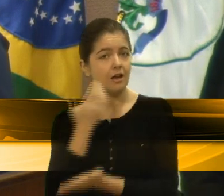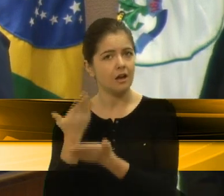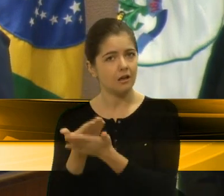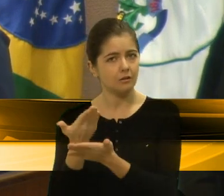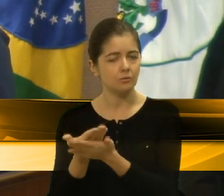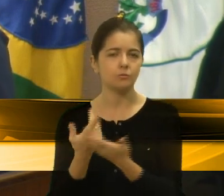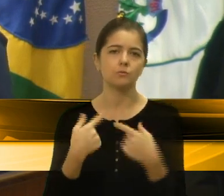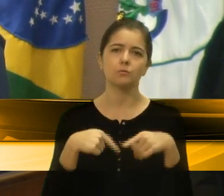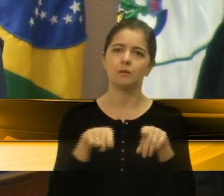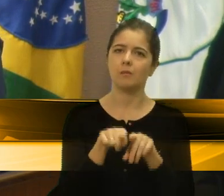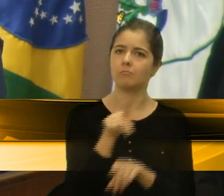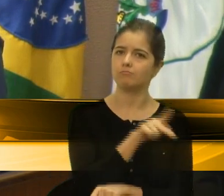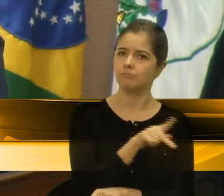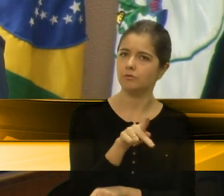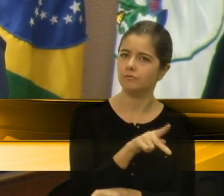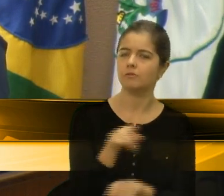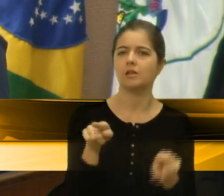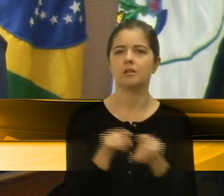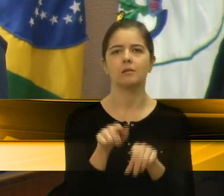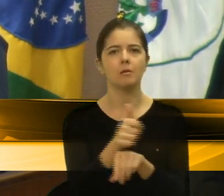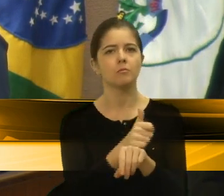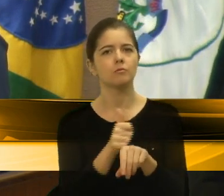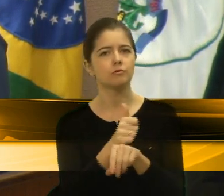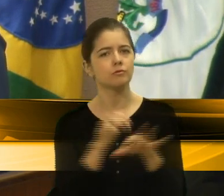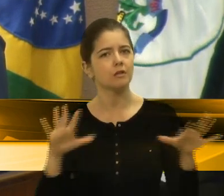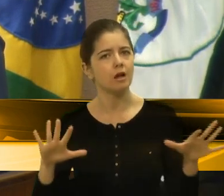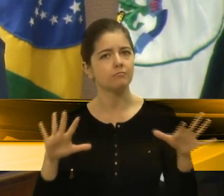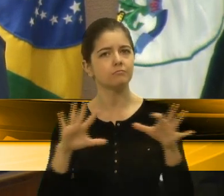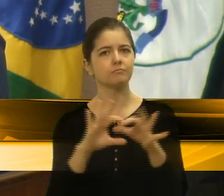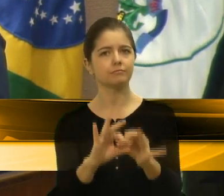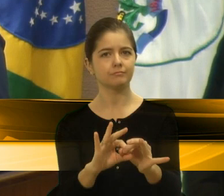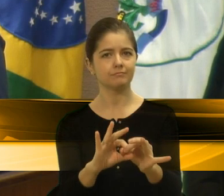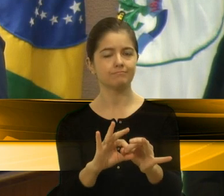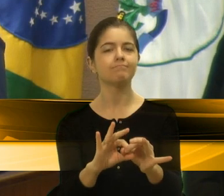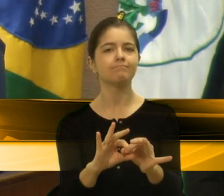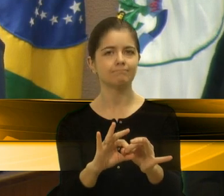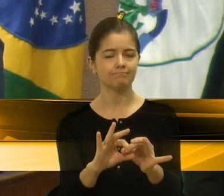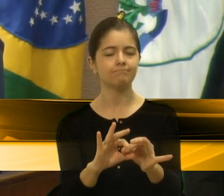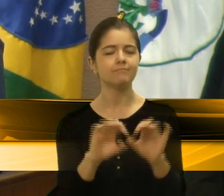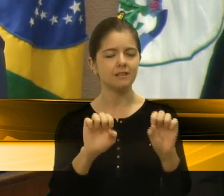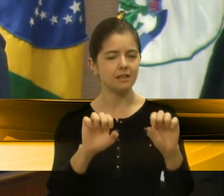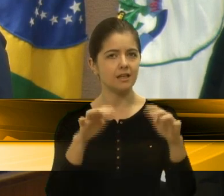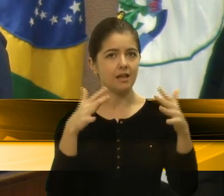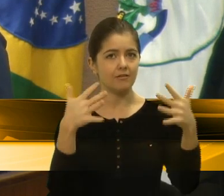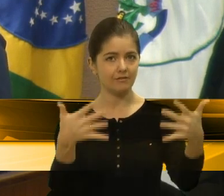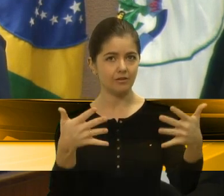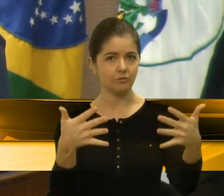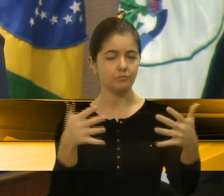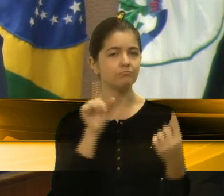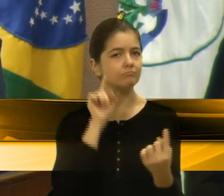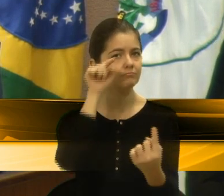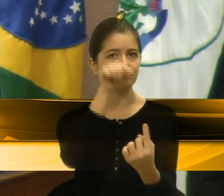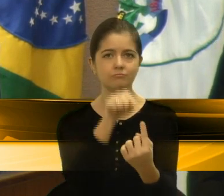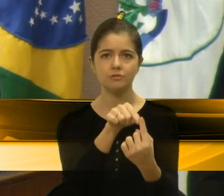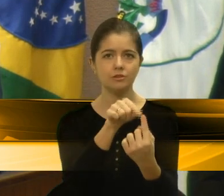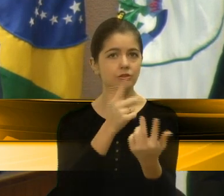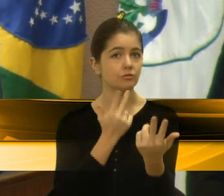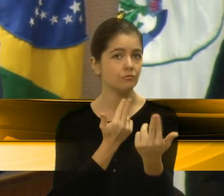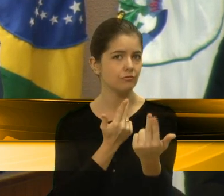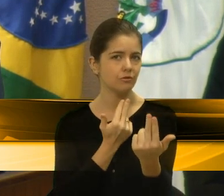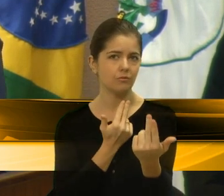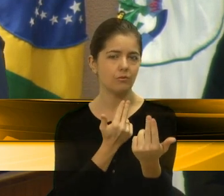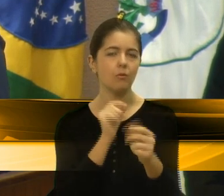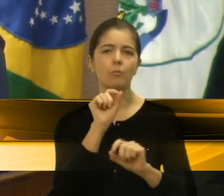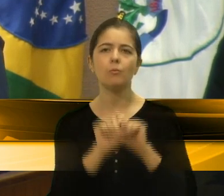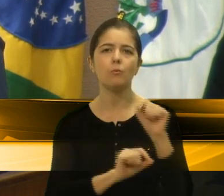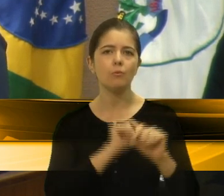evento, justamente para que a gente consiga unir todas as pessoas em um único propósito, que é justamente